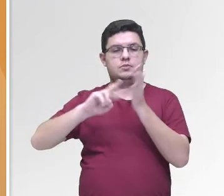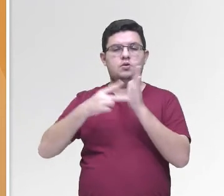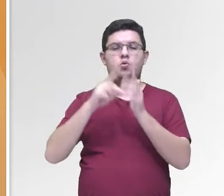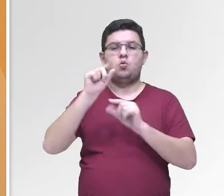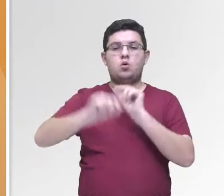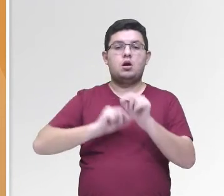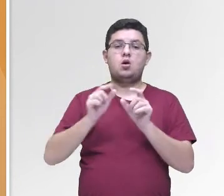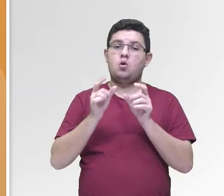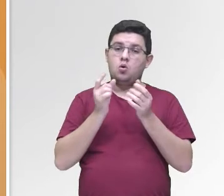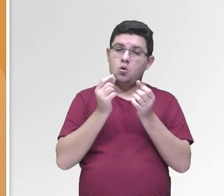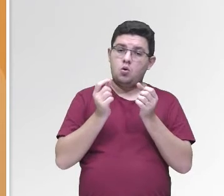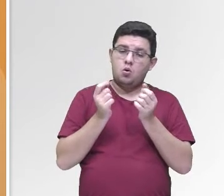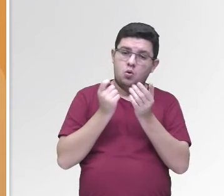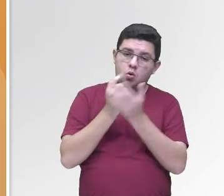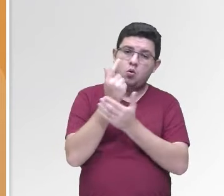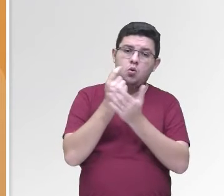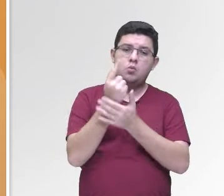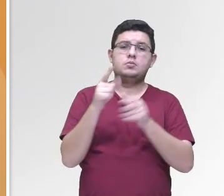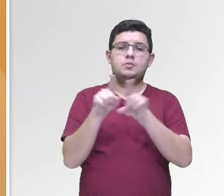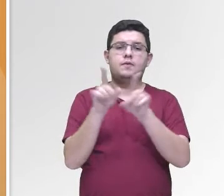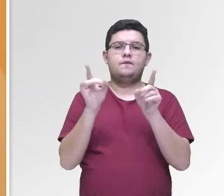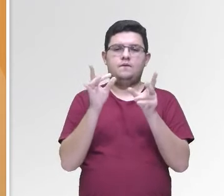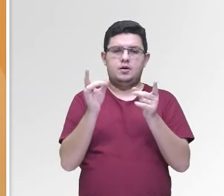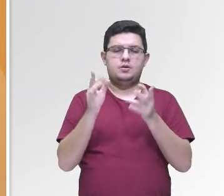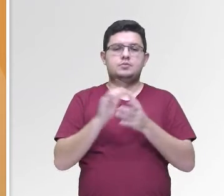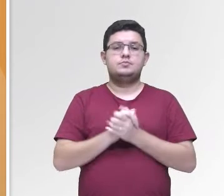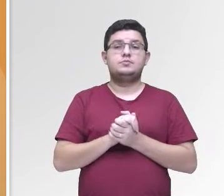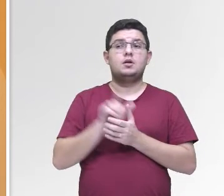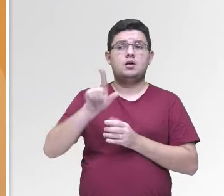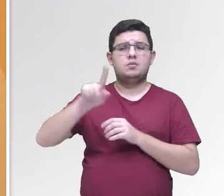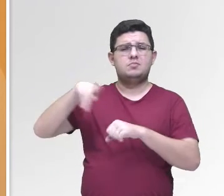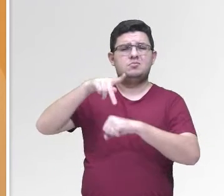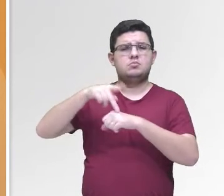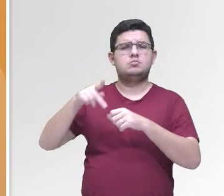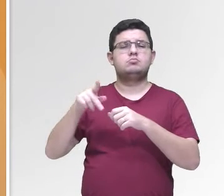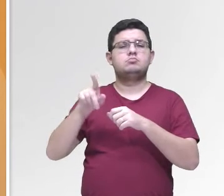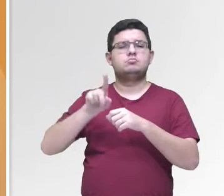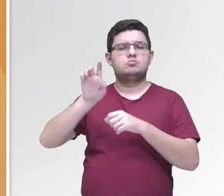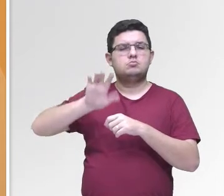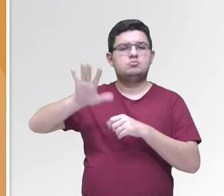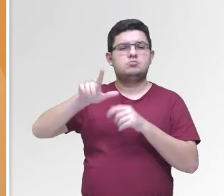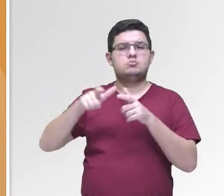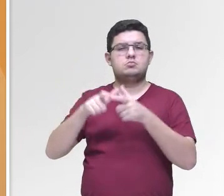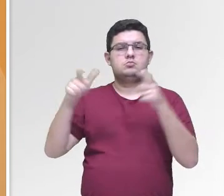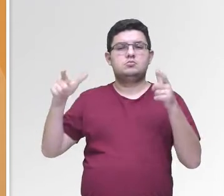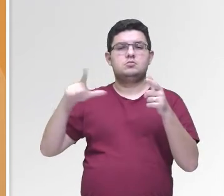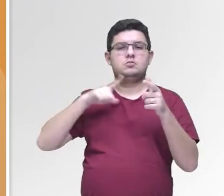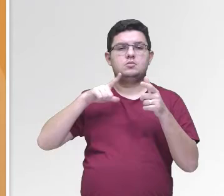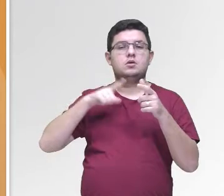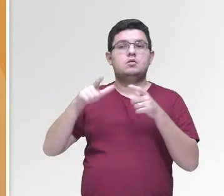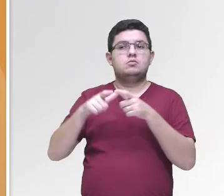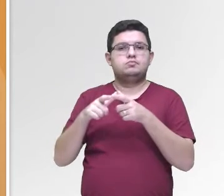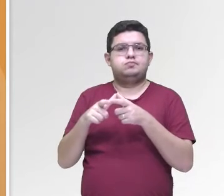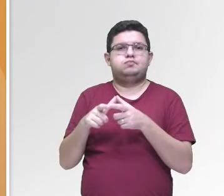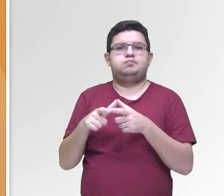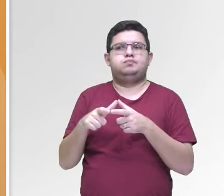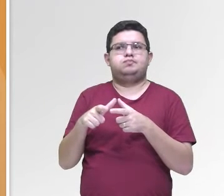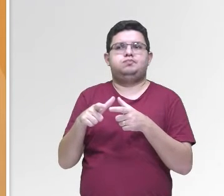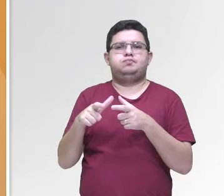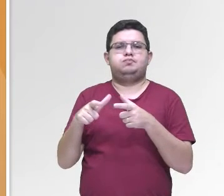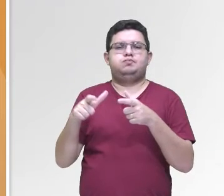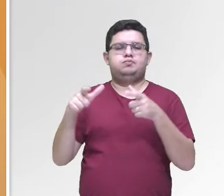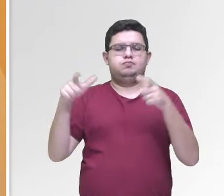europeias continuavam ali expandindo seus territórios, fundando colônias de exploração em